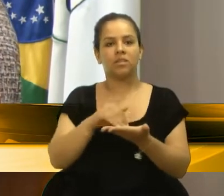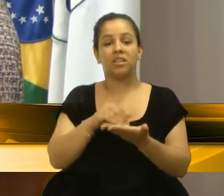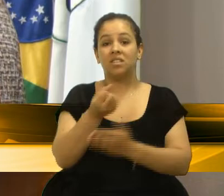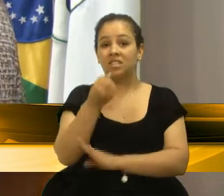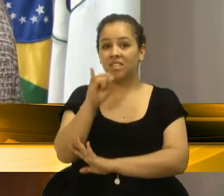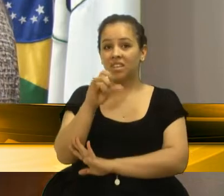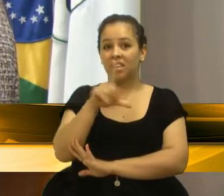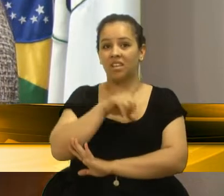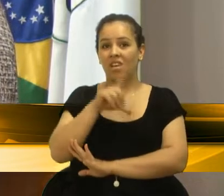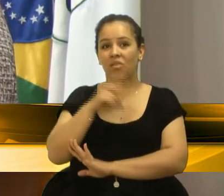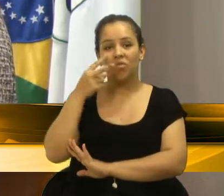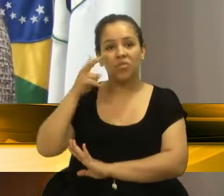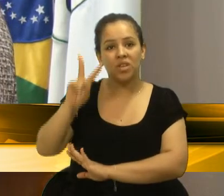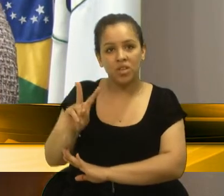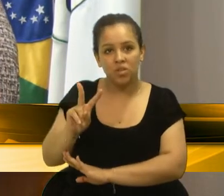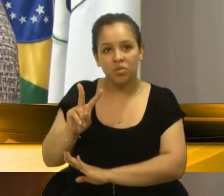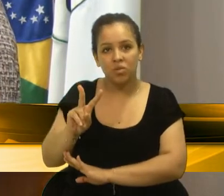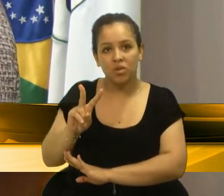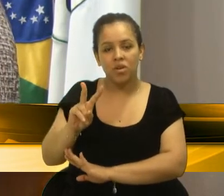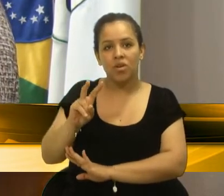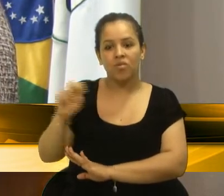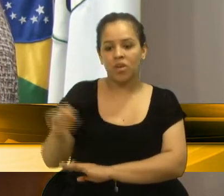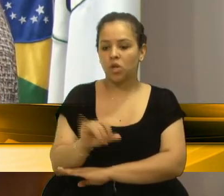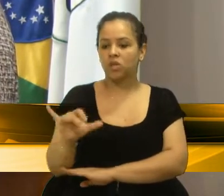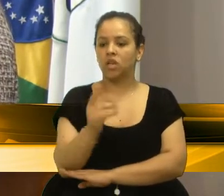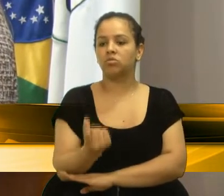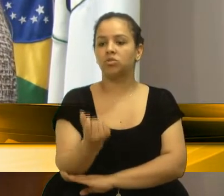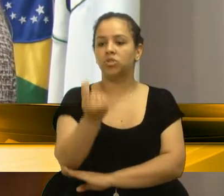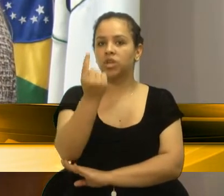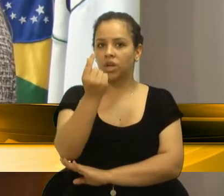vereador, e valorizado o dinheiro público,